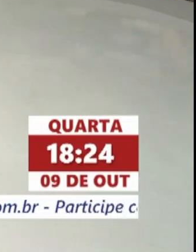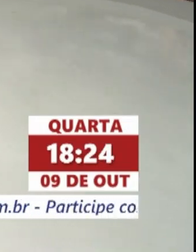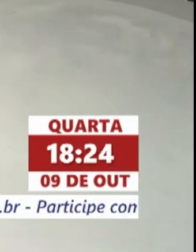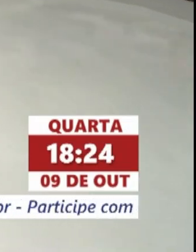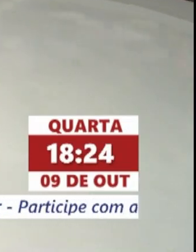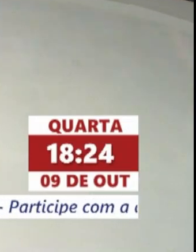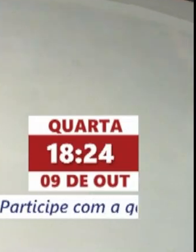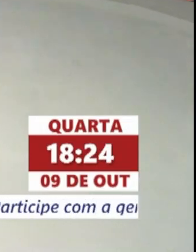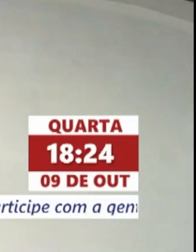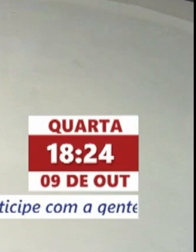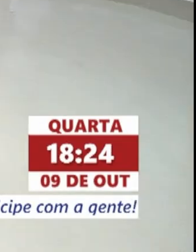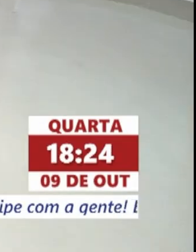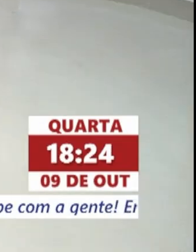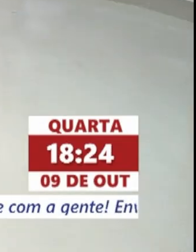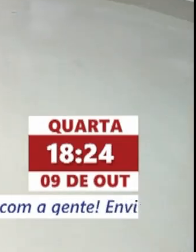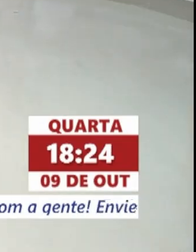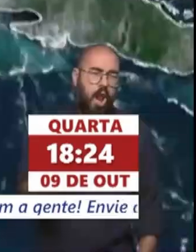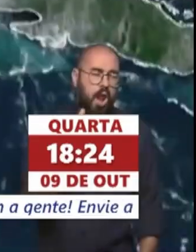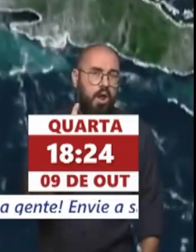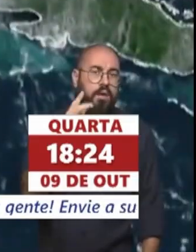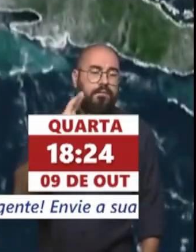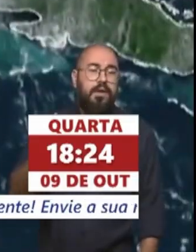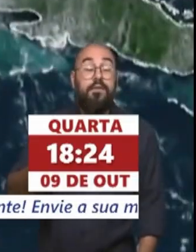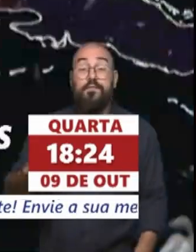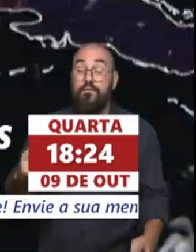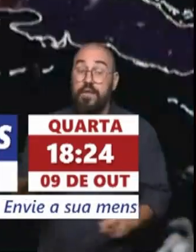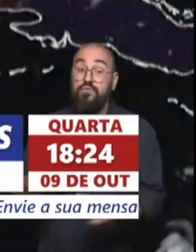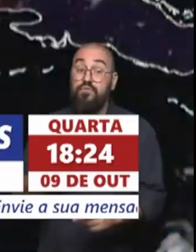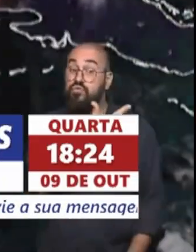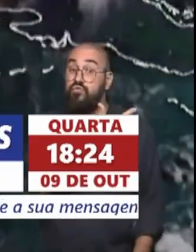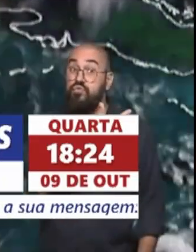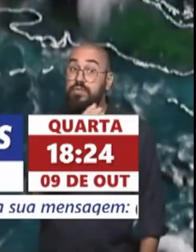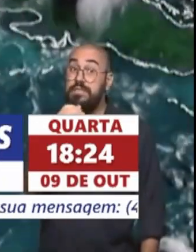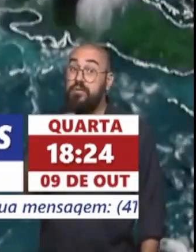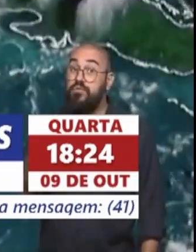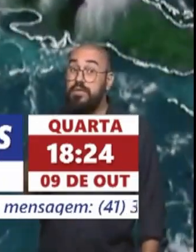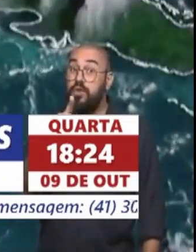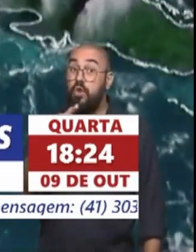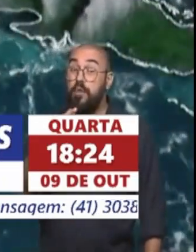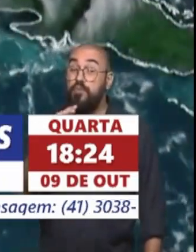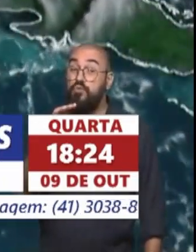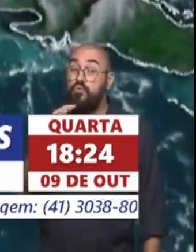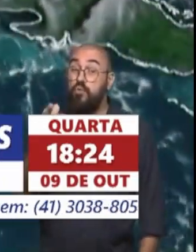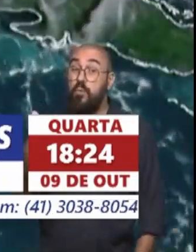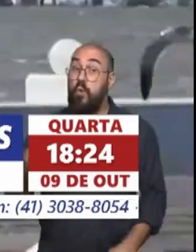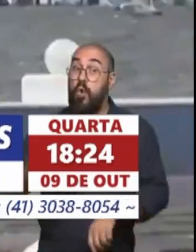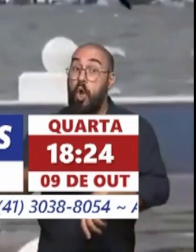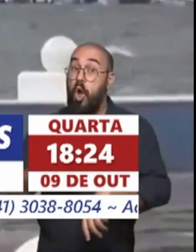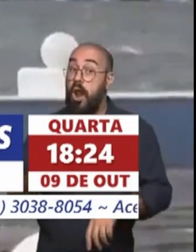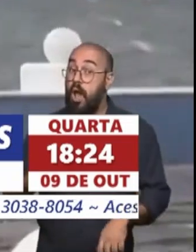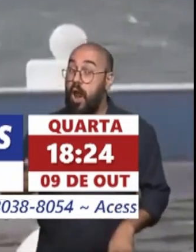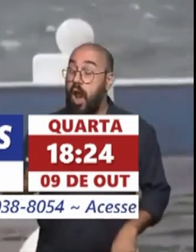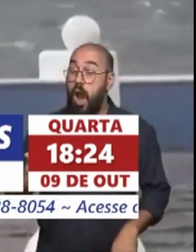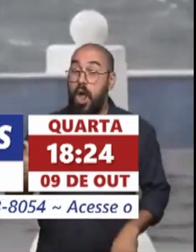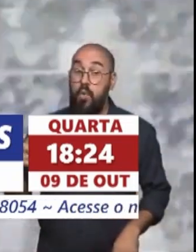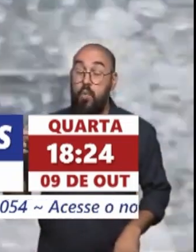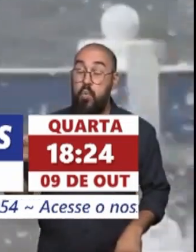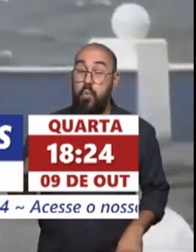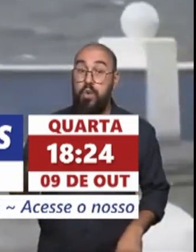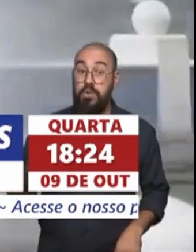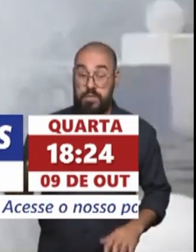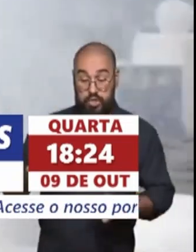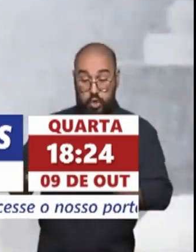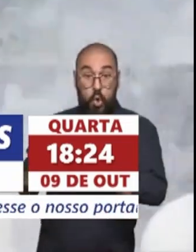para outras áreas. Veja comigo. Depois de causar estragos pela costa mexicana de Yucatán, o furacão Milton